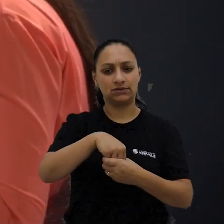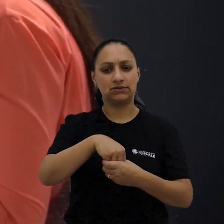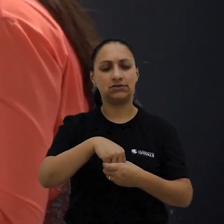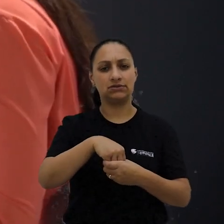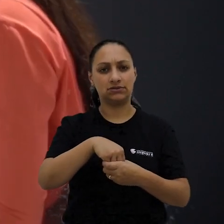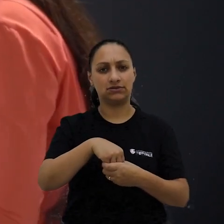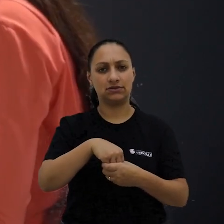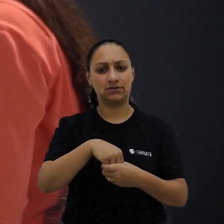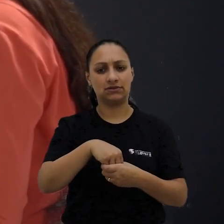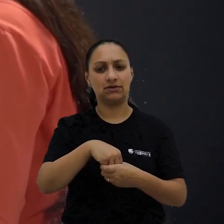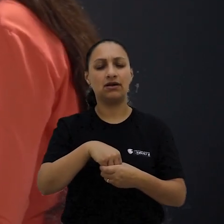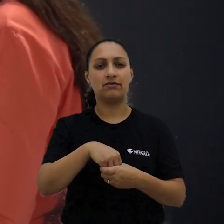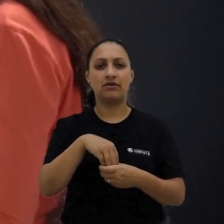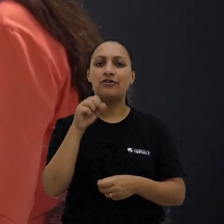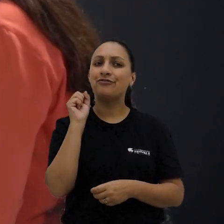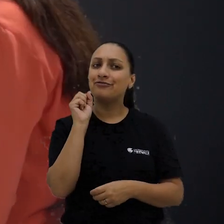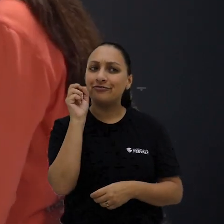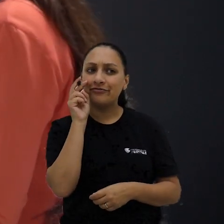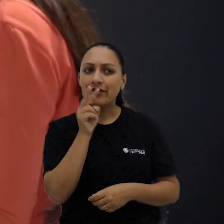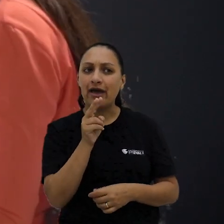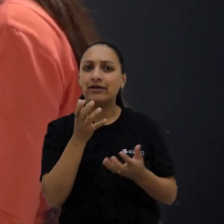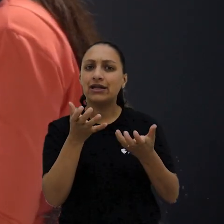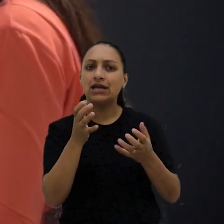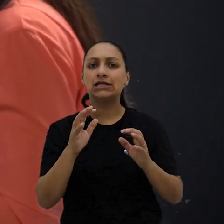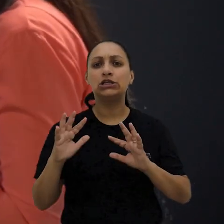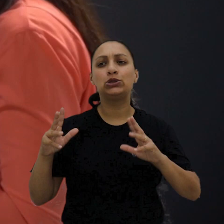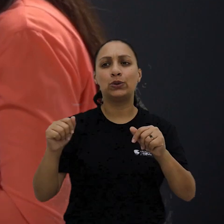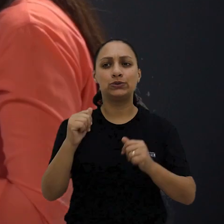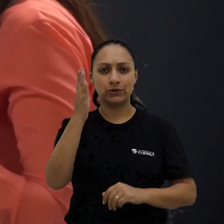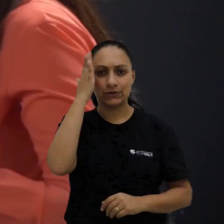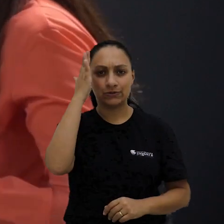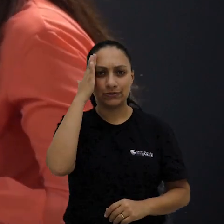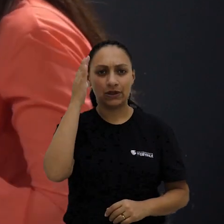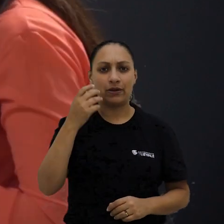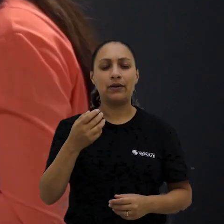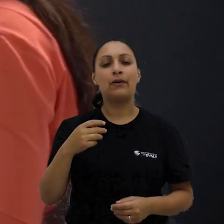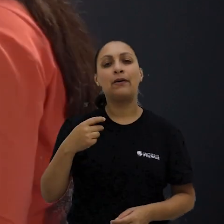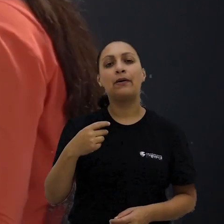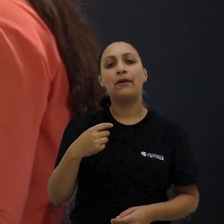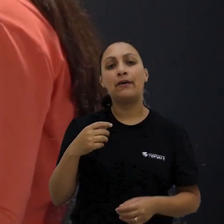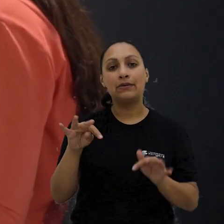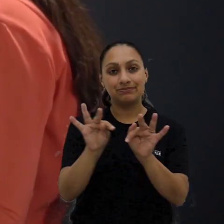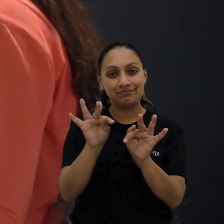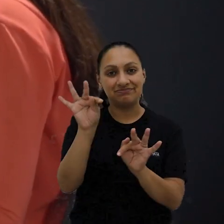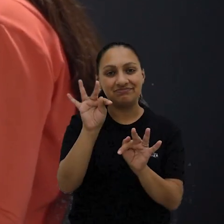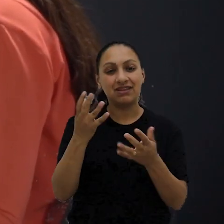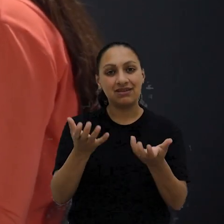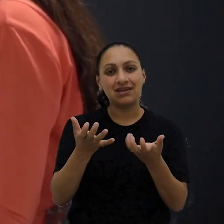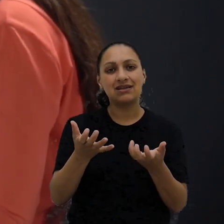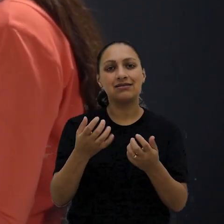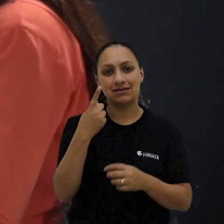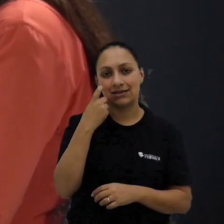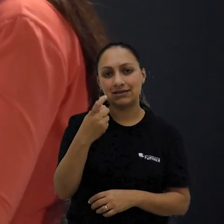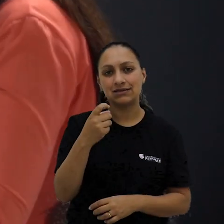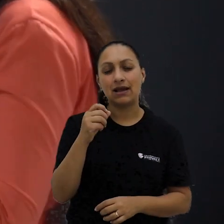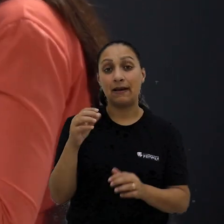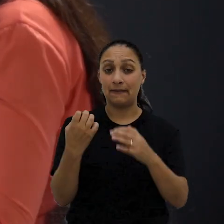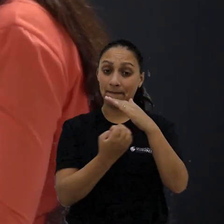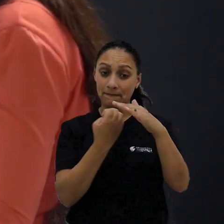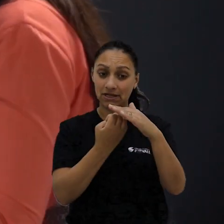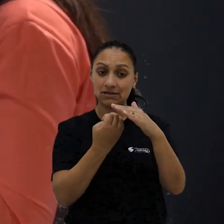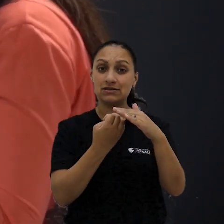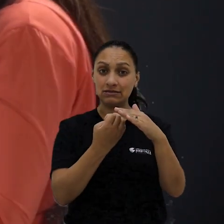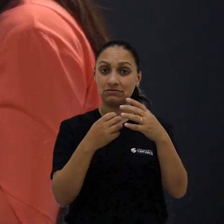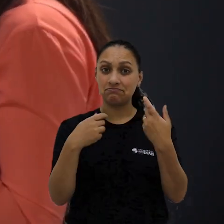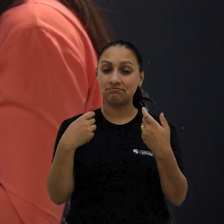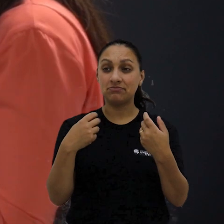interno, né? Porque eu queria que todo mundo soubesse, eu queria não, né, o parque queria que as empresas